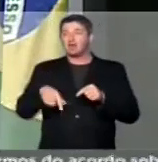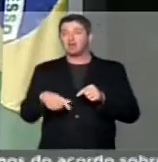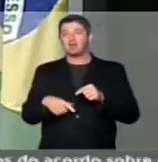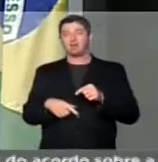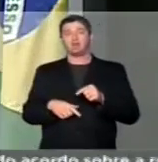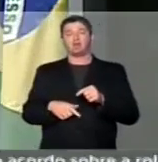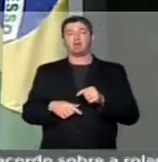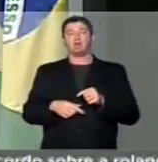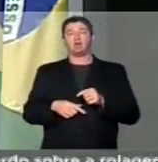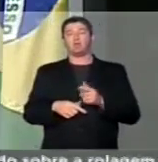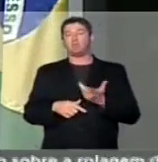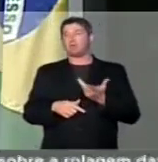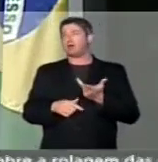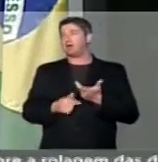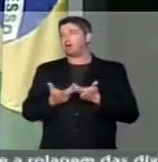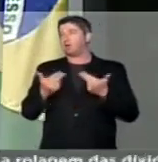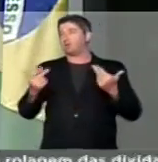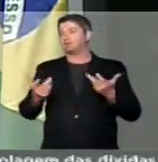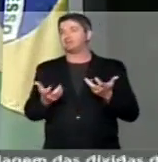o espírito.